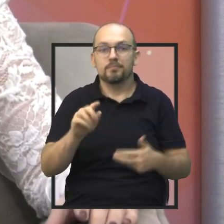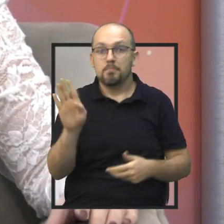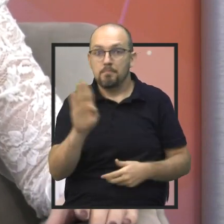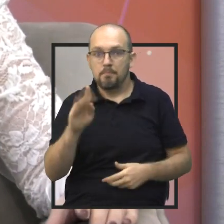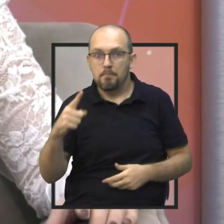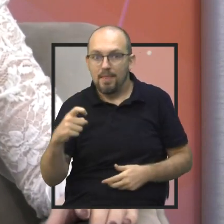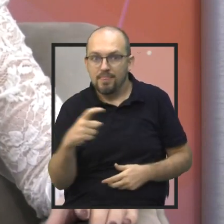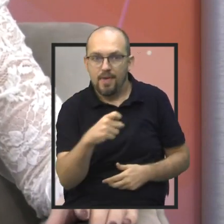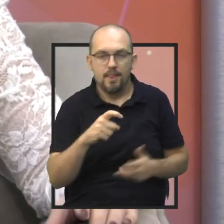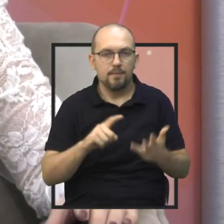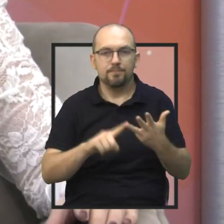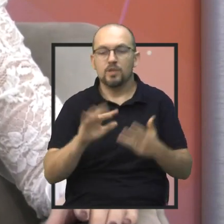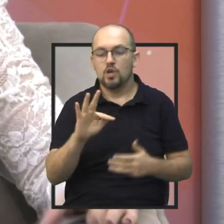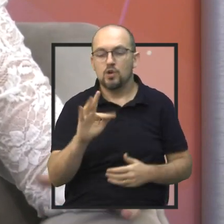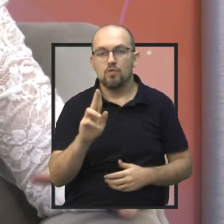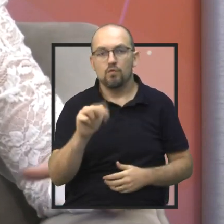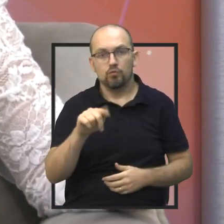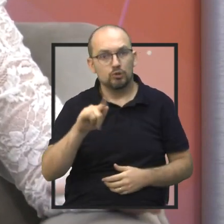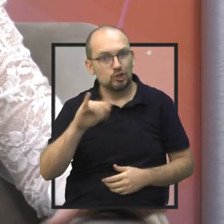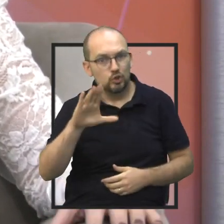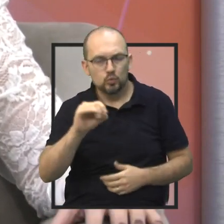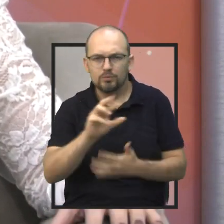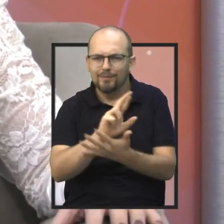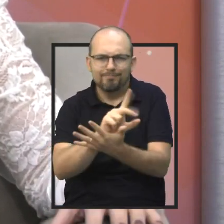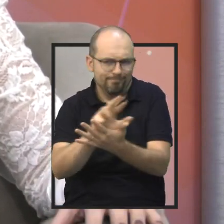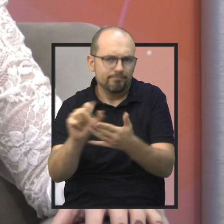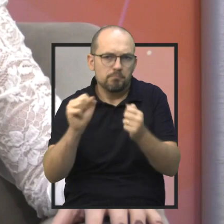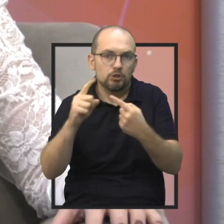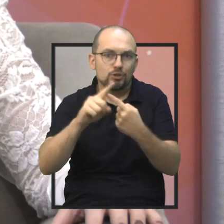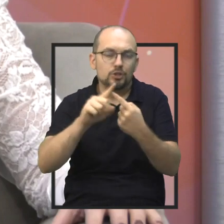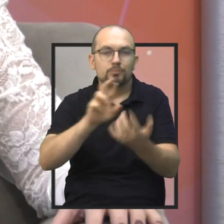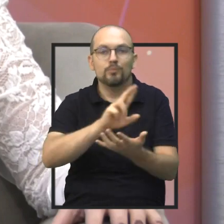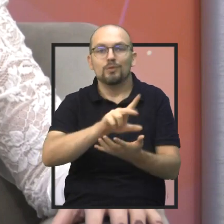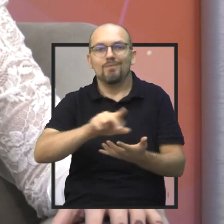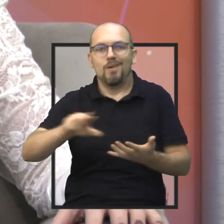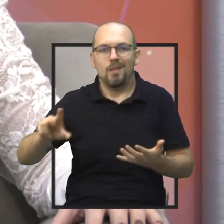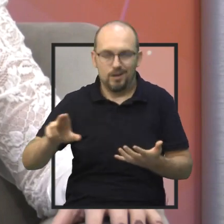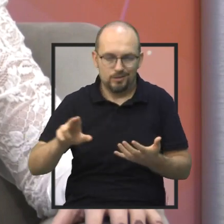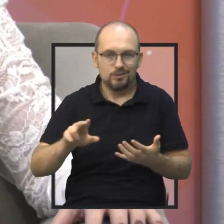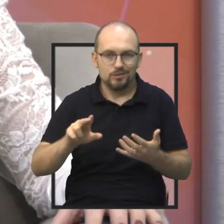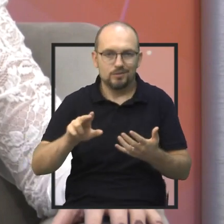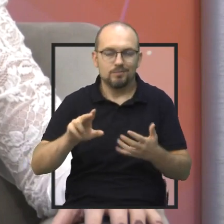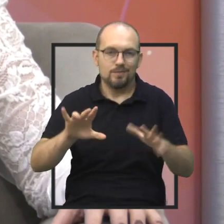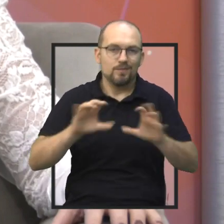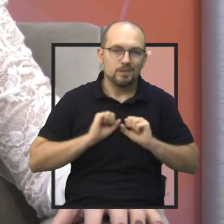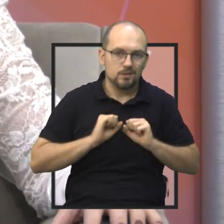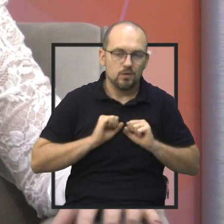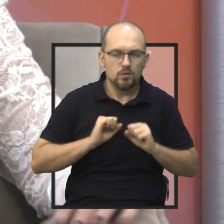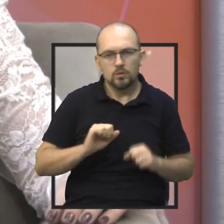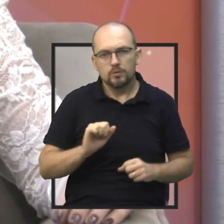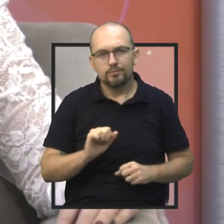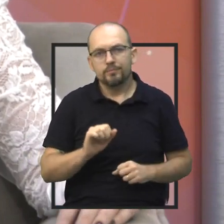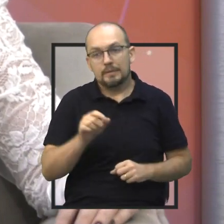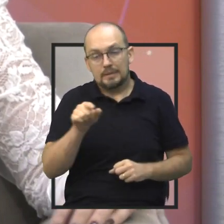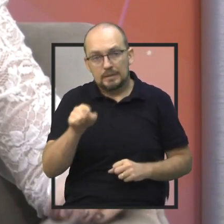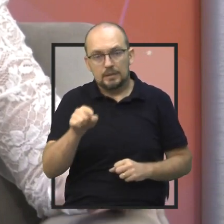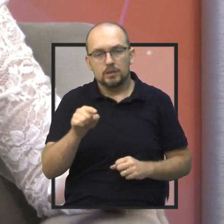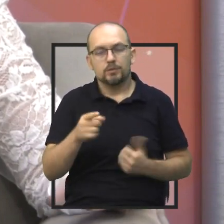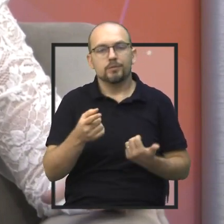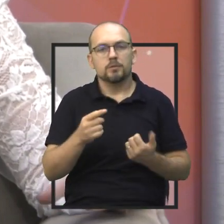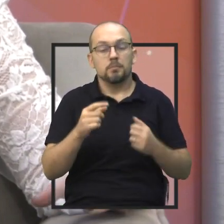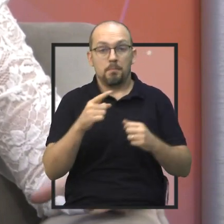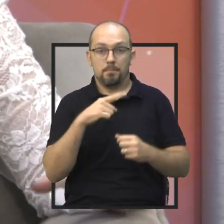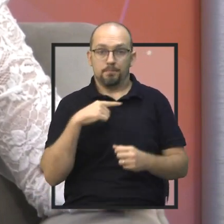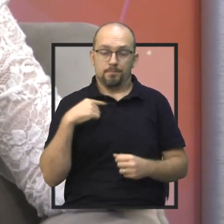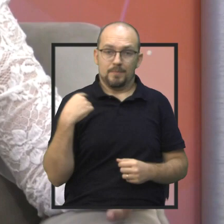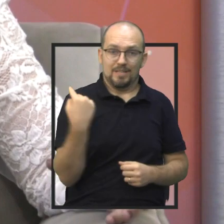mesmo fúngica ou outros, né, causadores. Então, elas são infecções